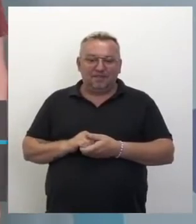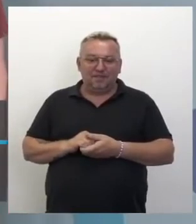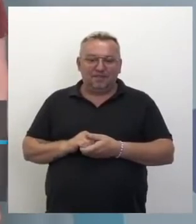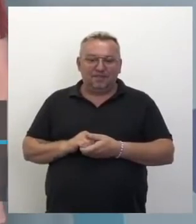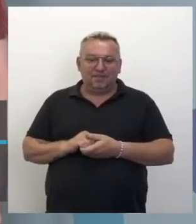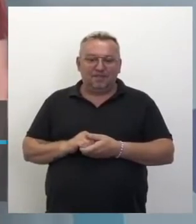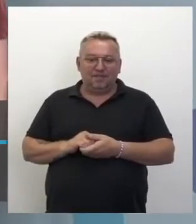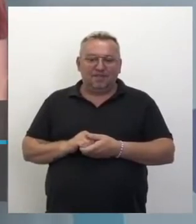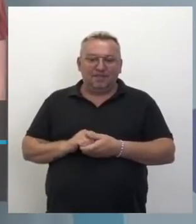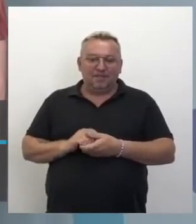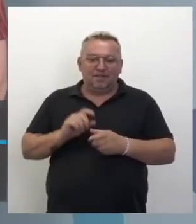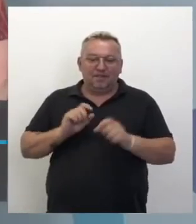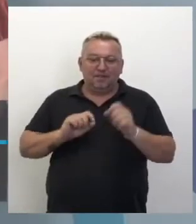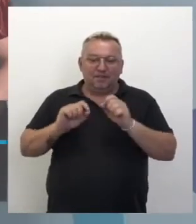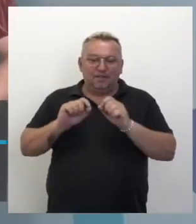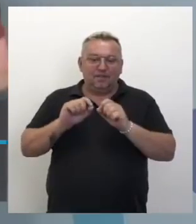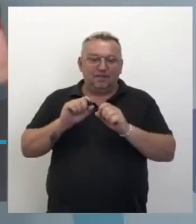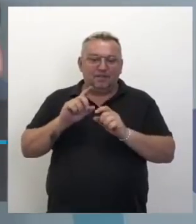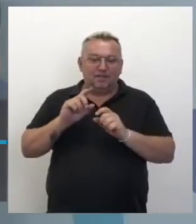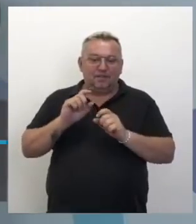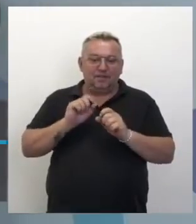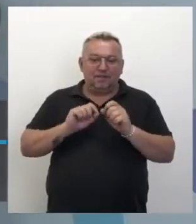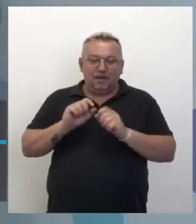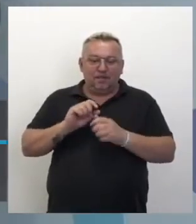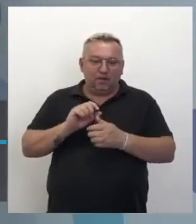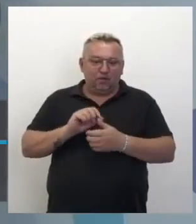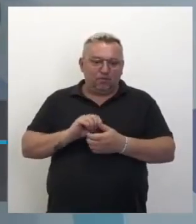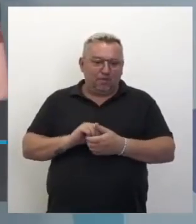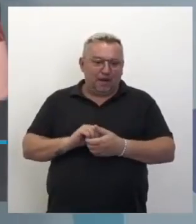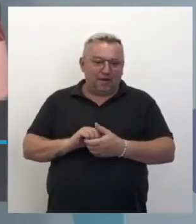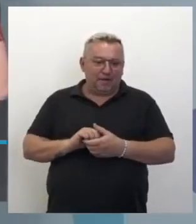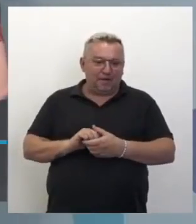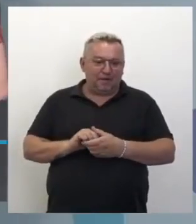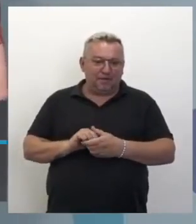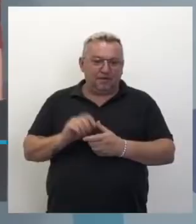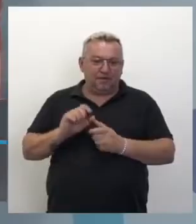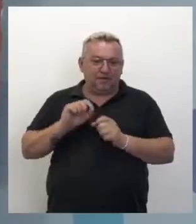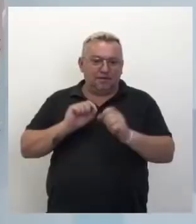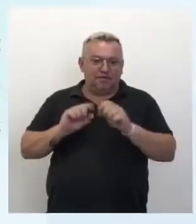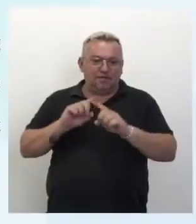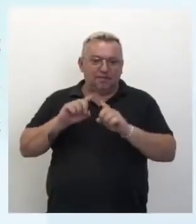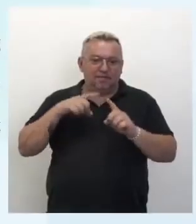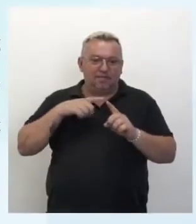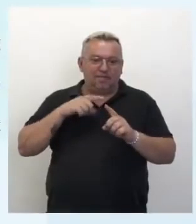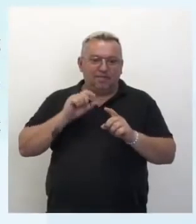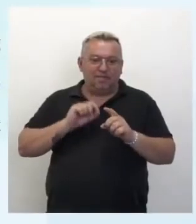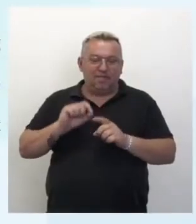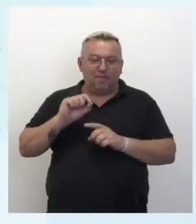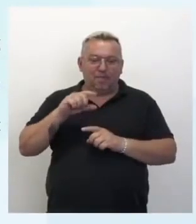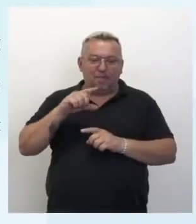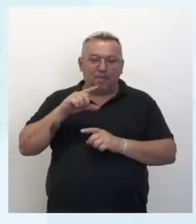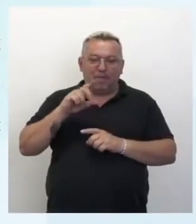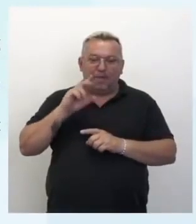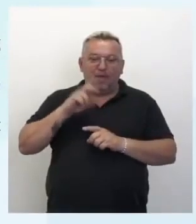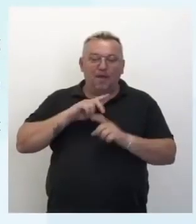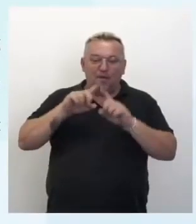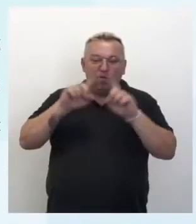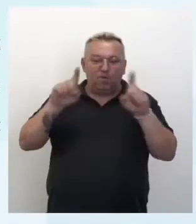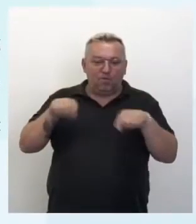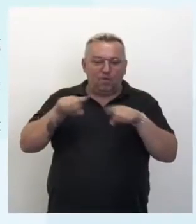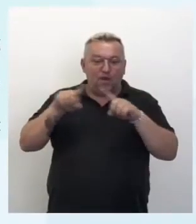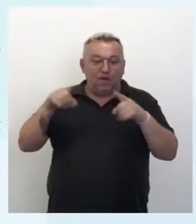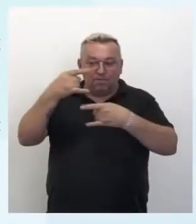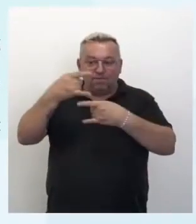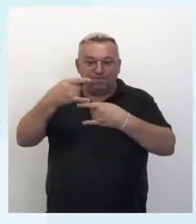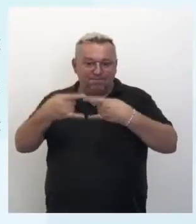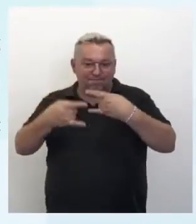foi a primeira aula que eu era o Luciano Huck, mas ninguém entendeu a referência. Mas deixa pra lá. Às vezes tem aqui comic books. Comic books é o quadrinho, né? Histórias em